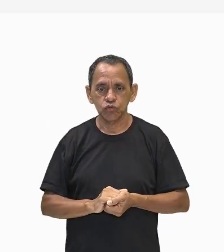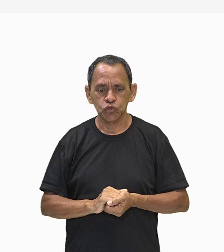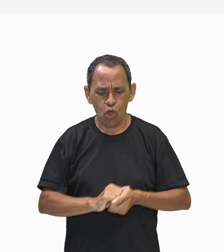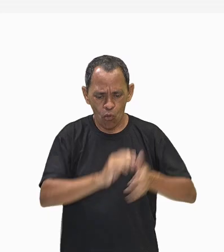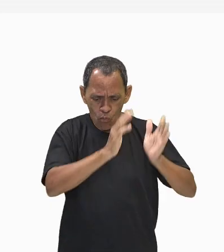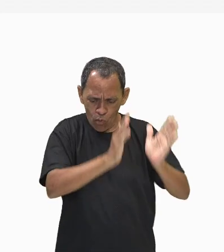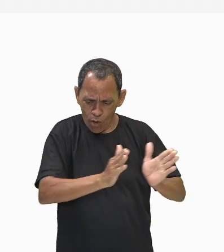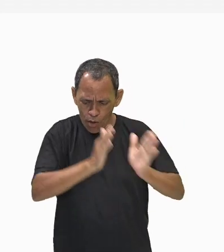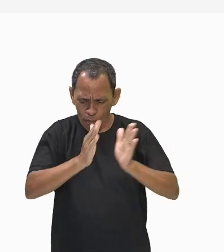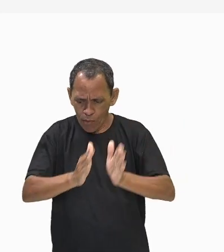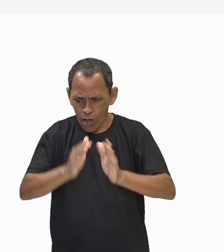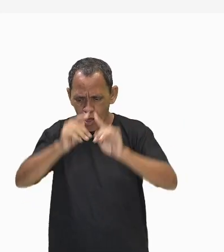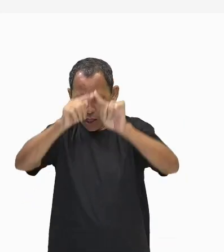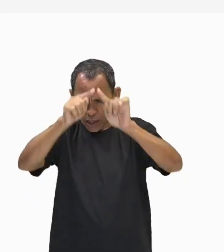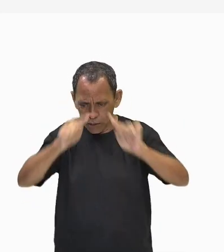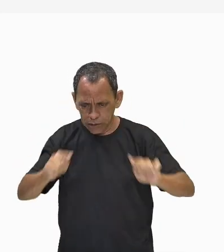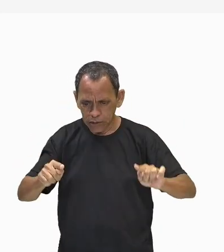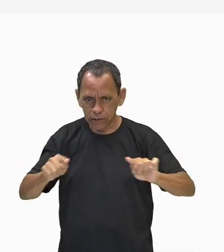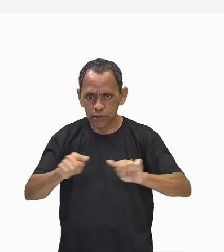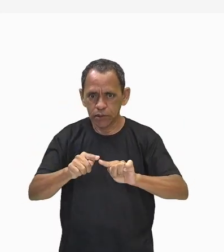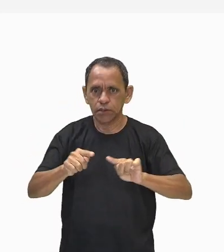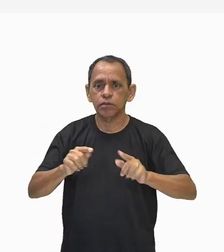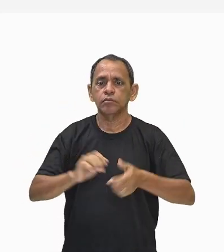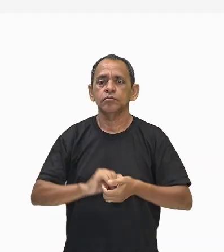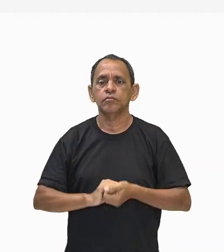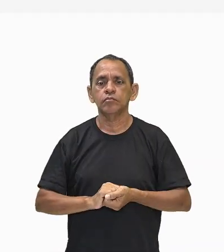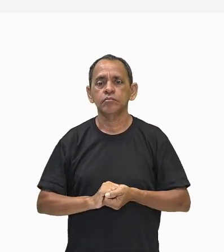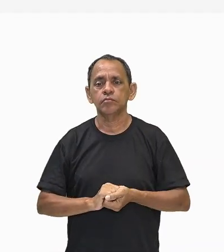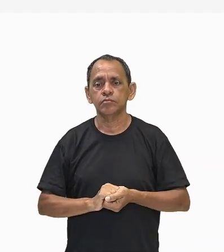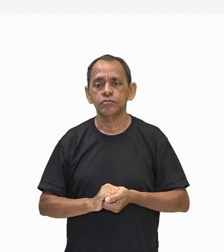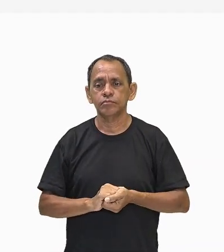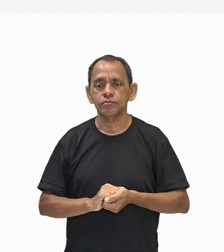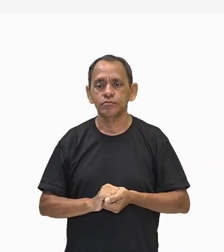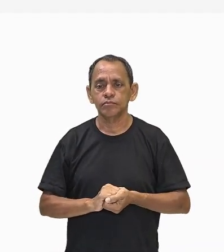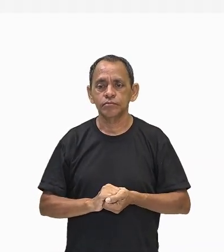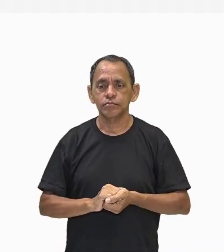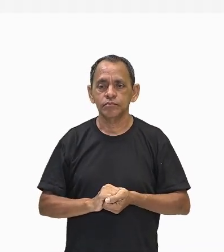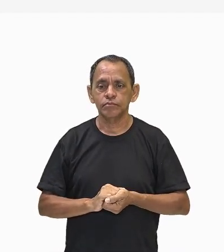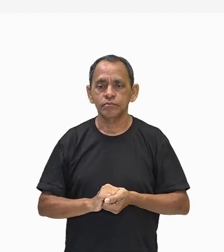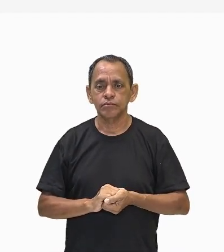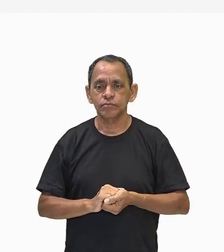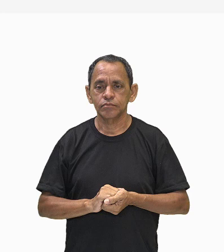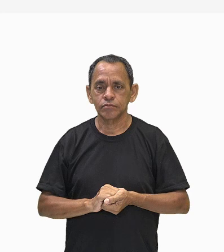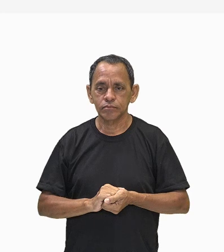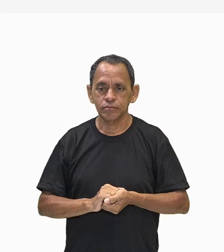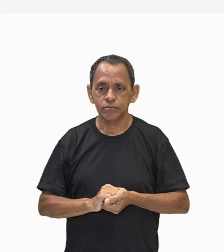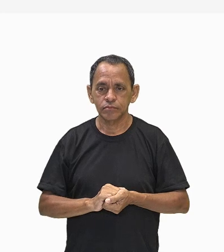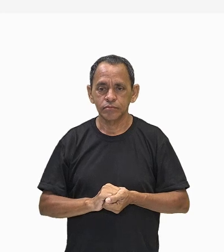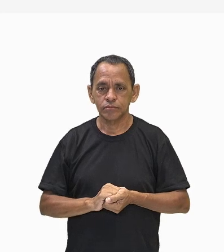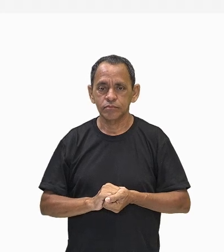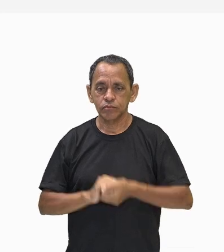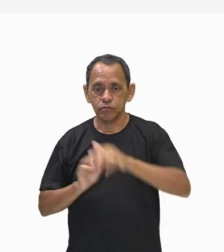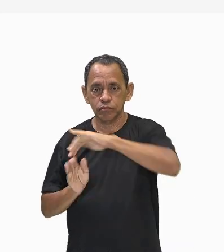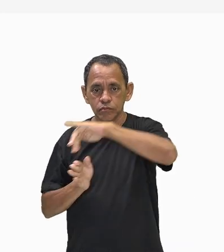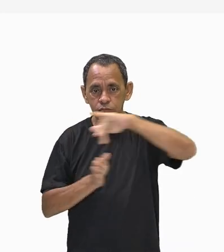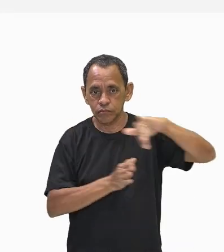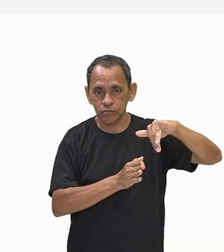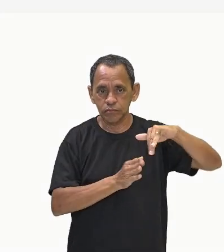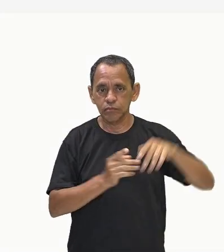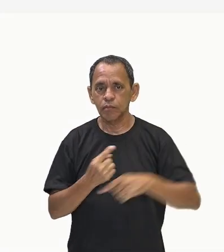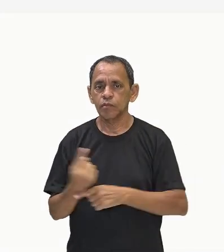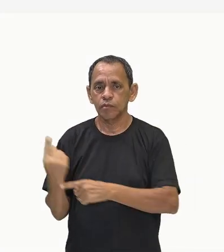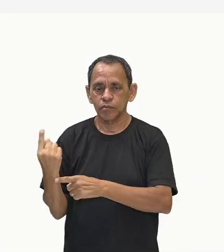são triangulares. Muito bem. Nosso próximo poliedro é